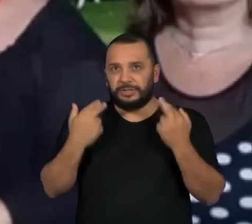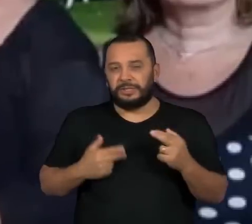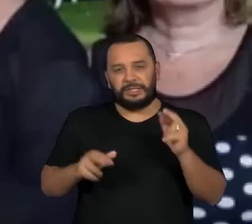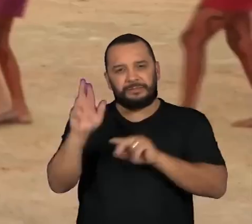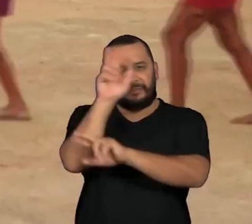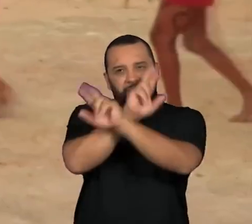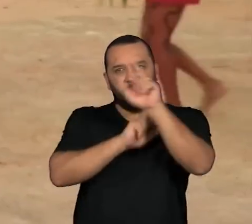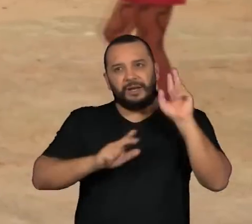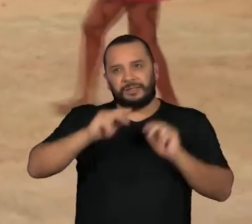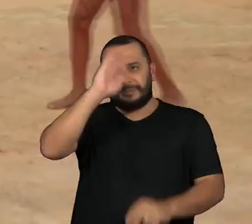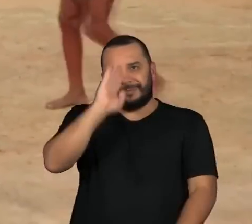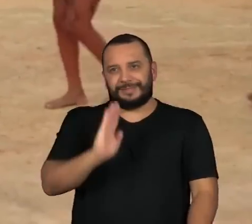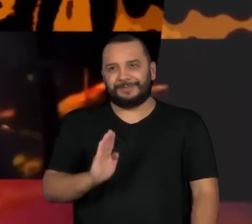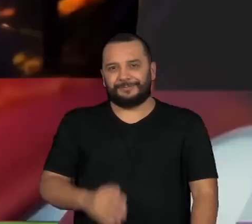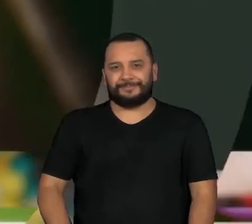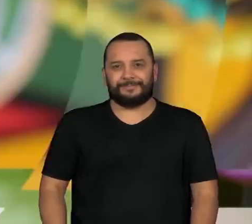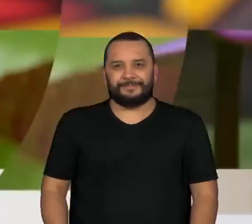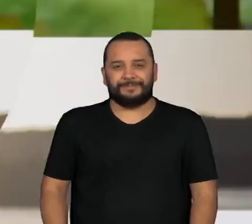país.